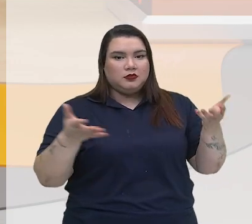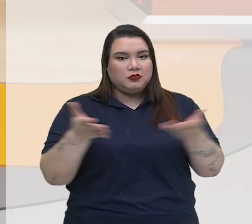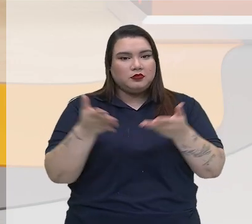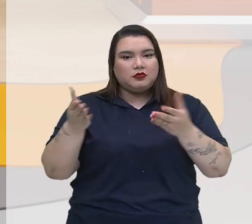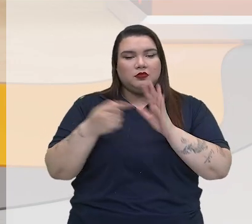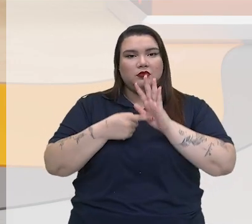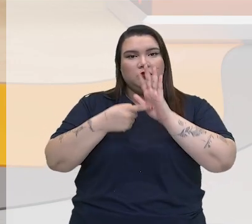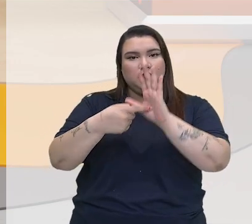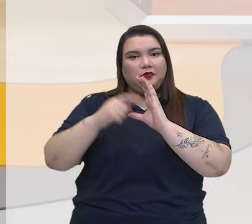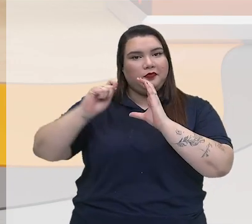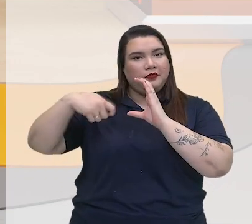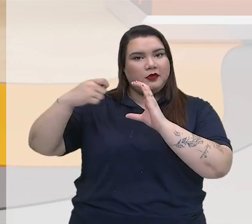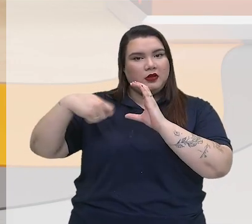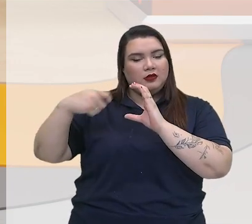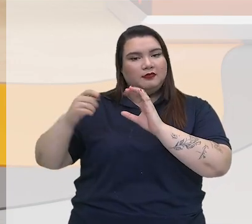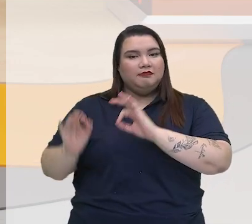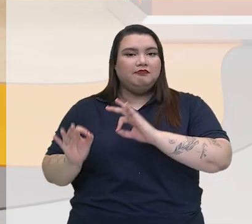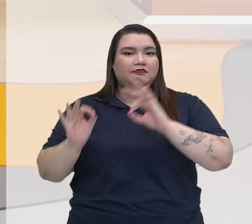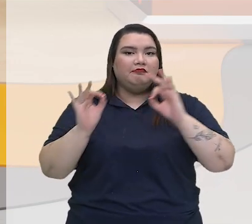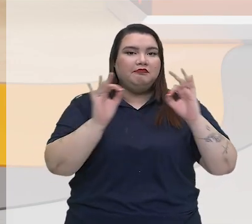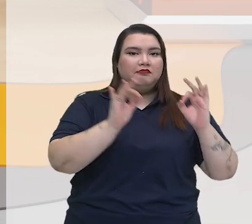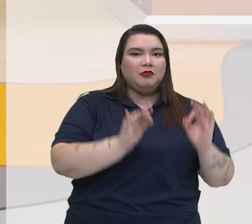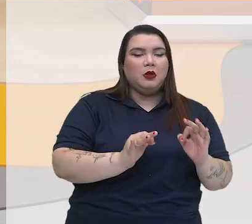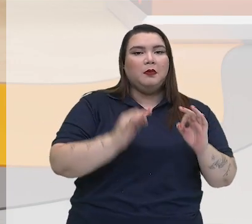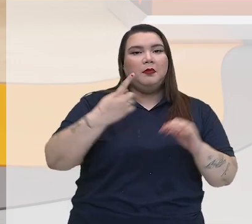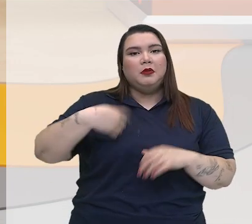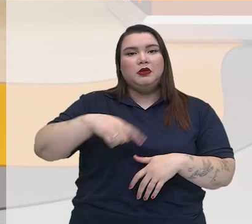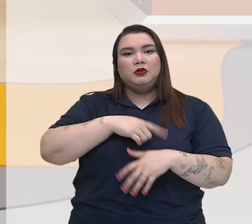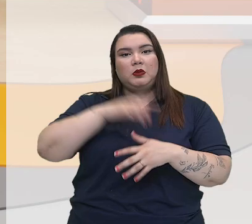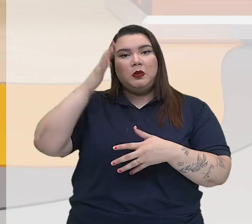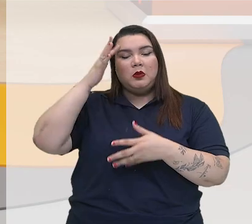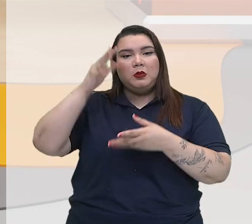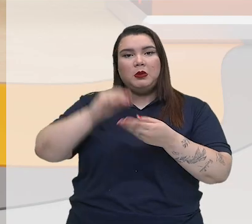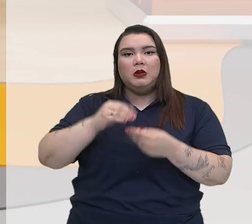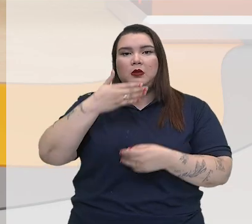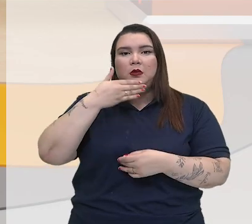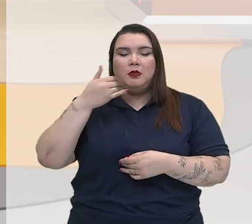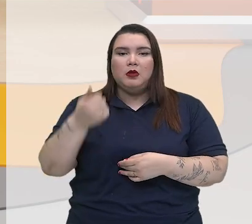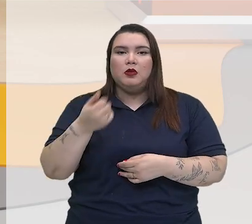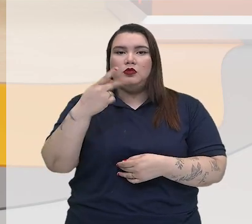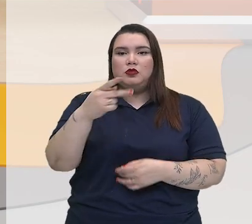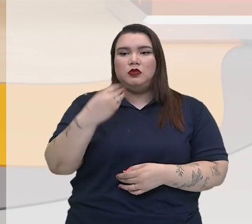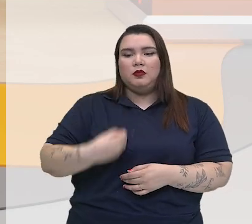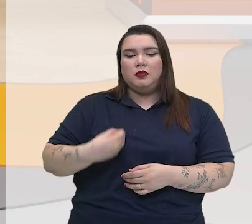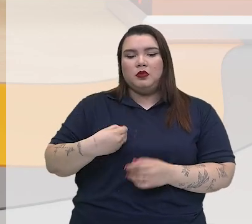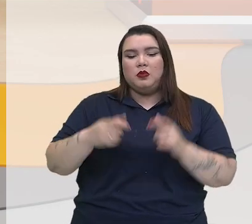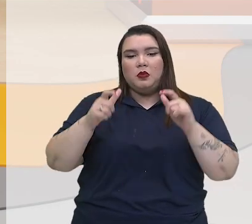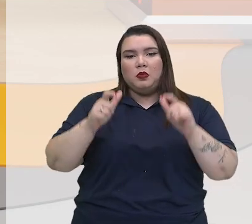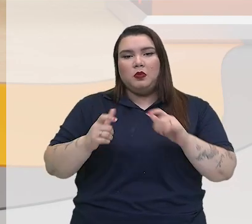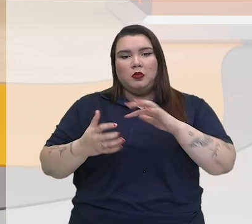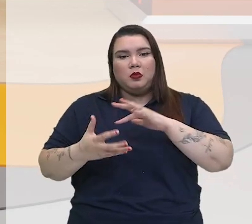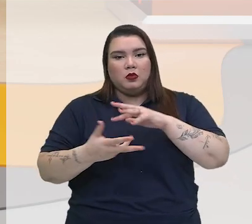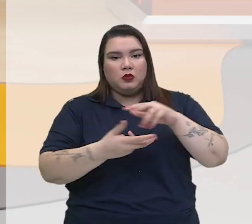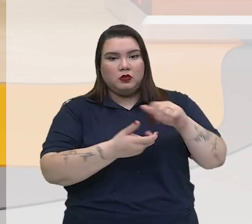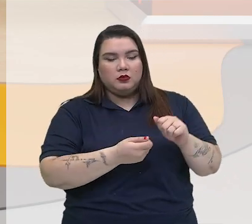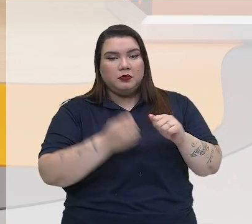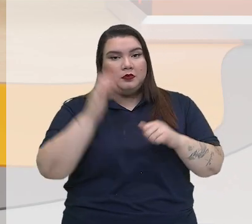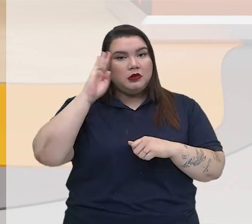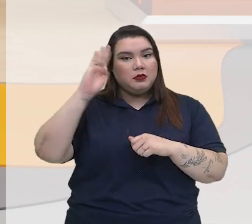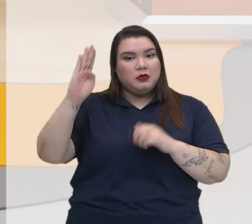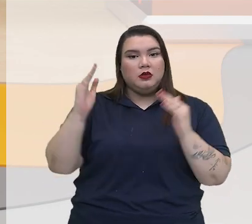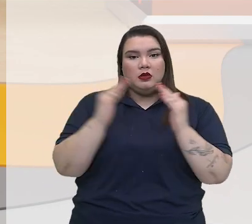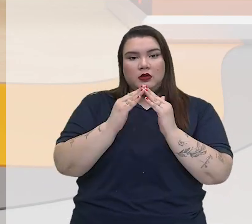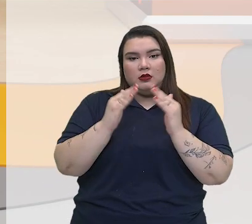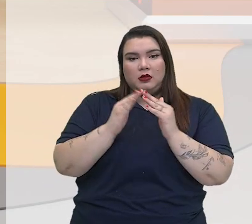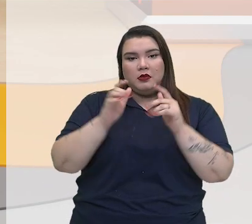Acompanhem comigo esta animação para nós entendermos melhor o seu lugar no mundo, em especial a sua casa,